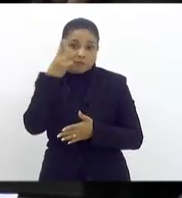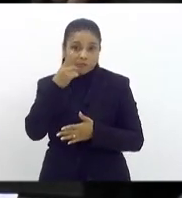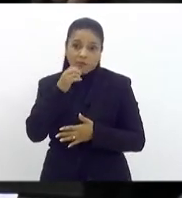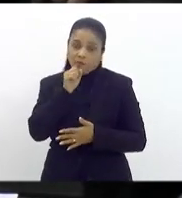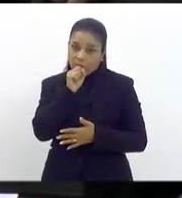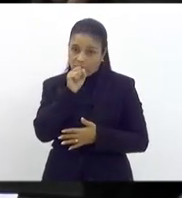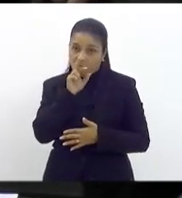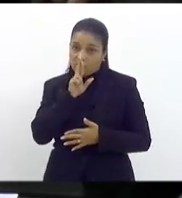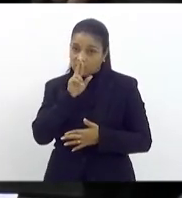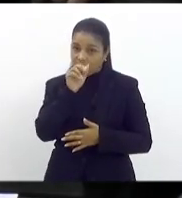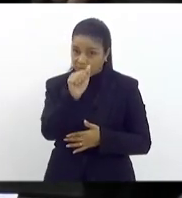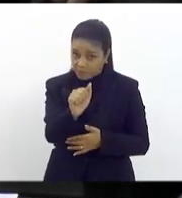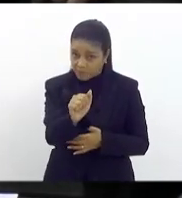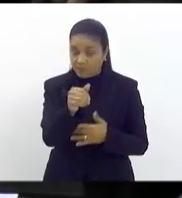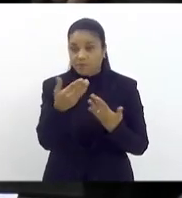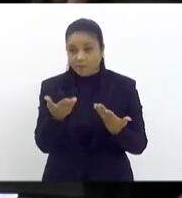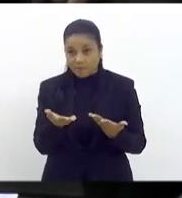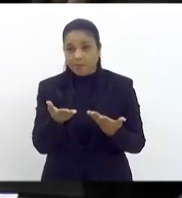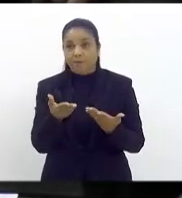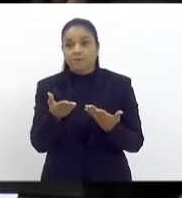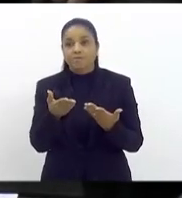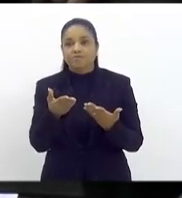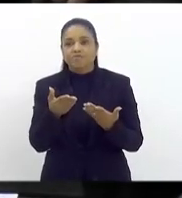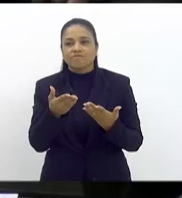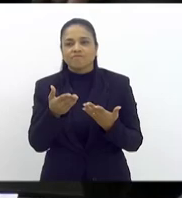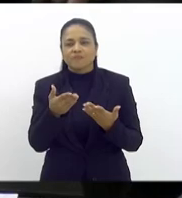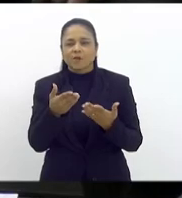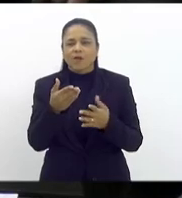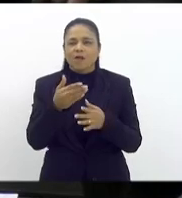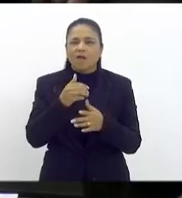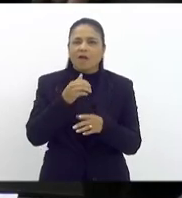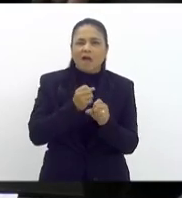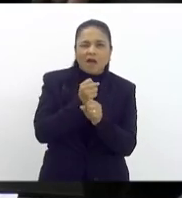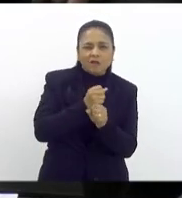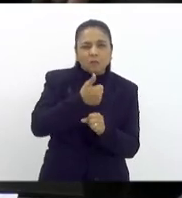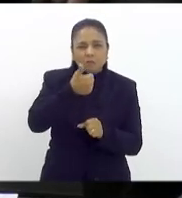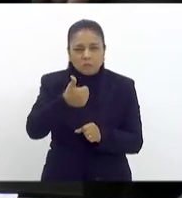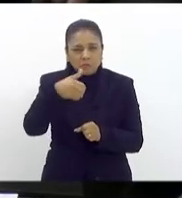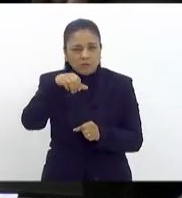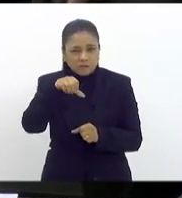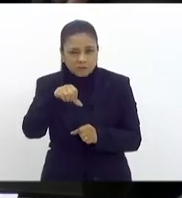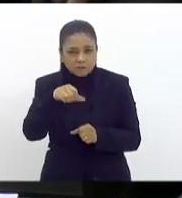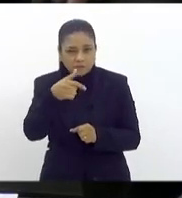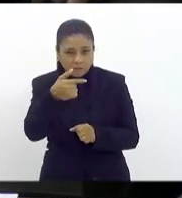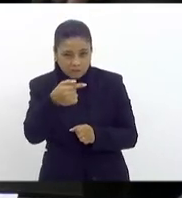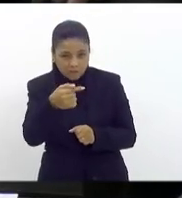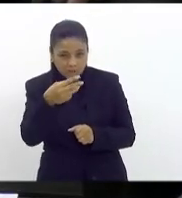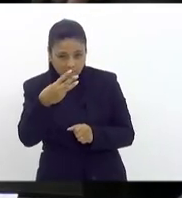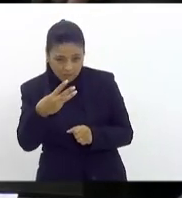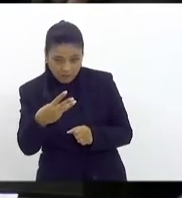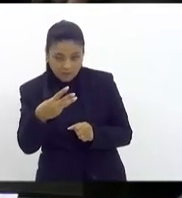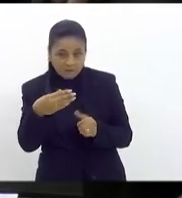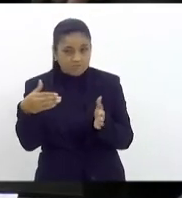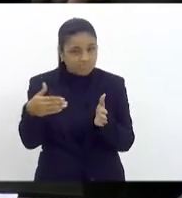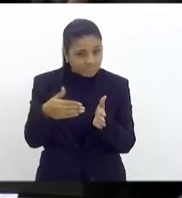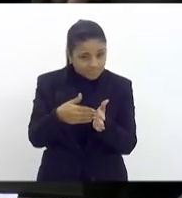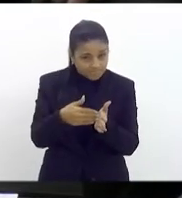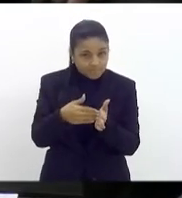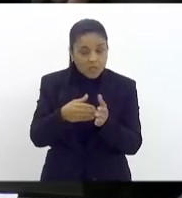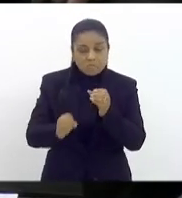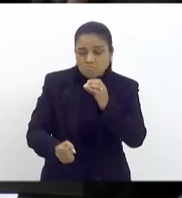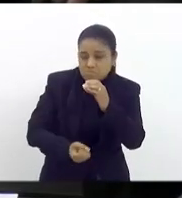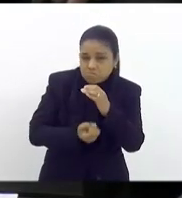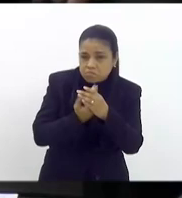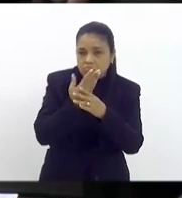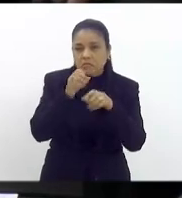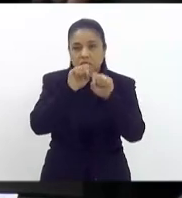até o ano de 1973, quando foi criado o